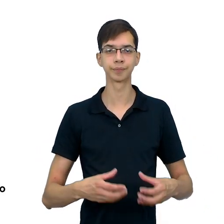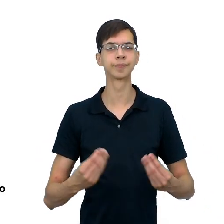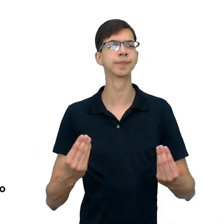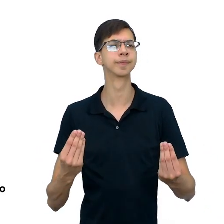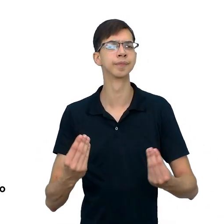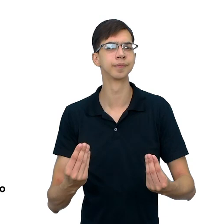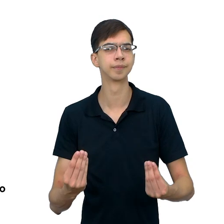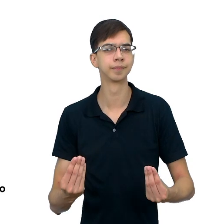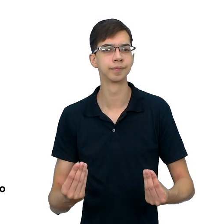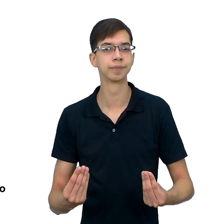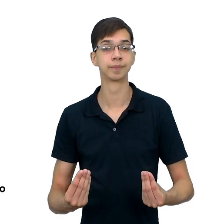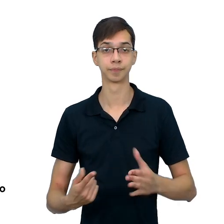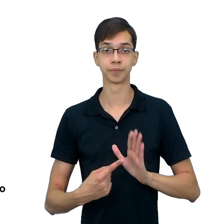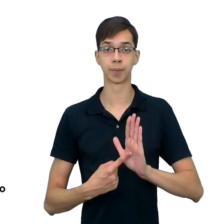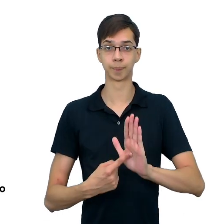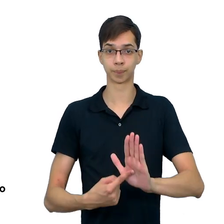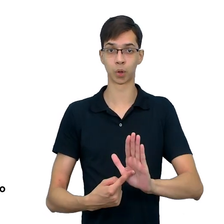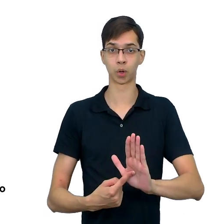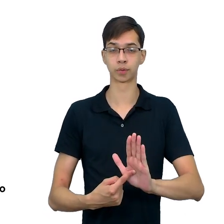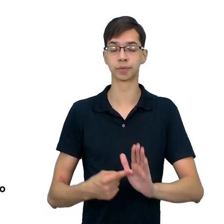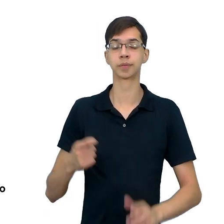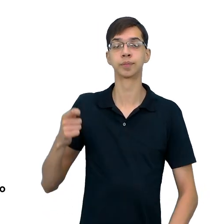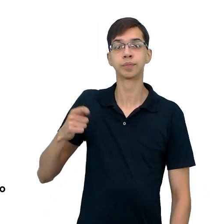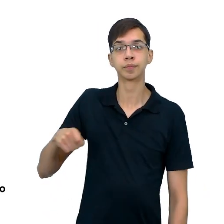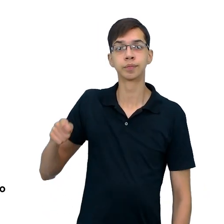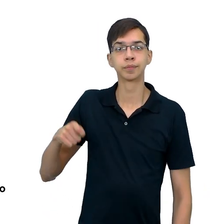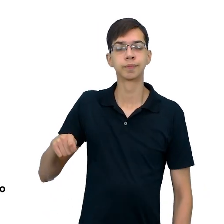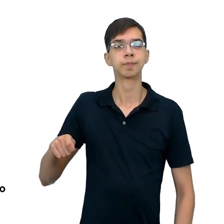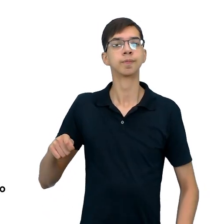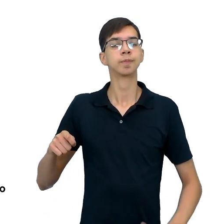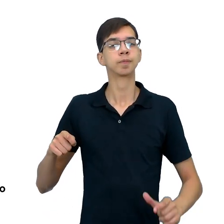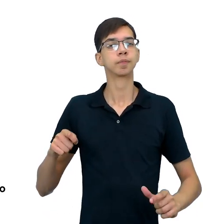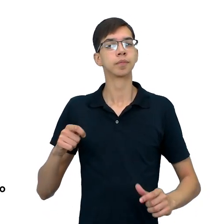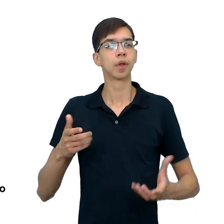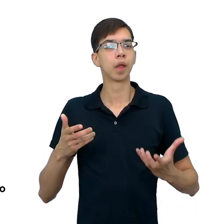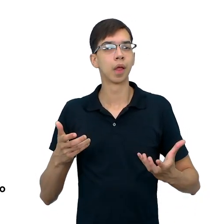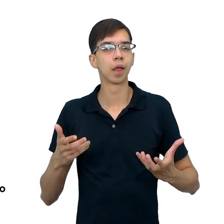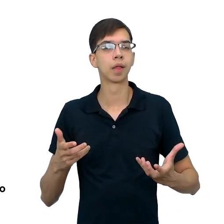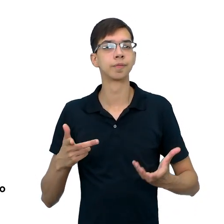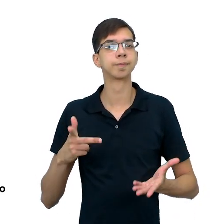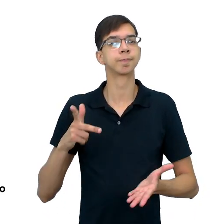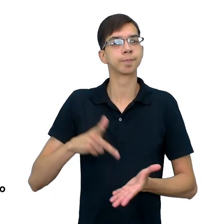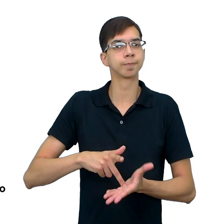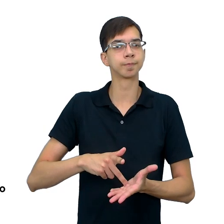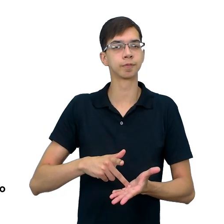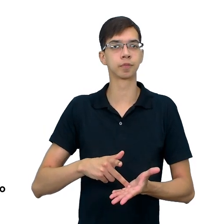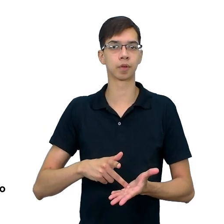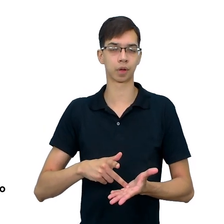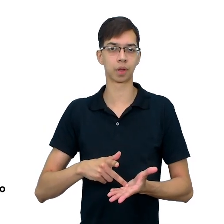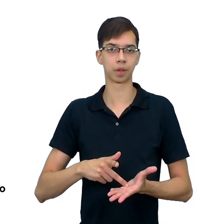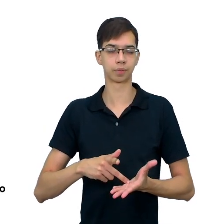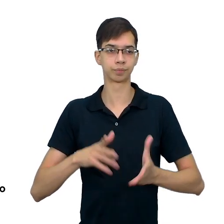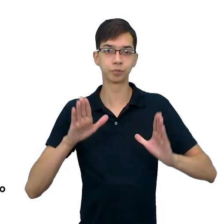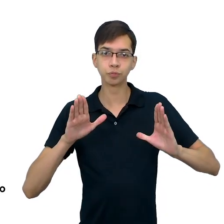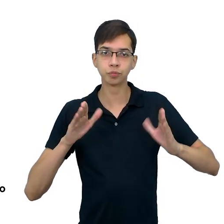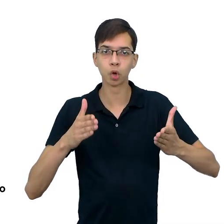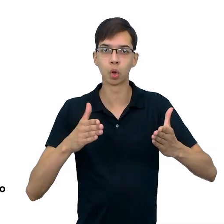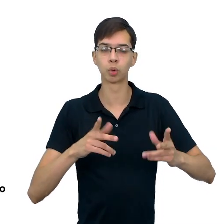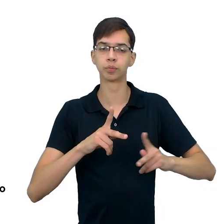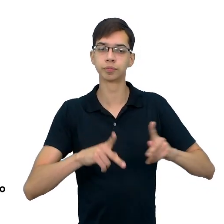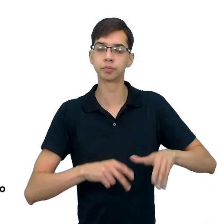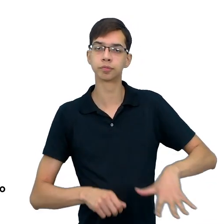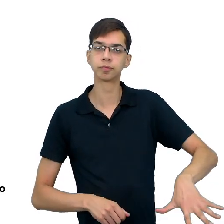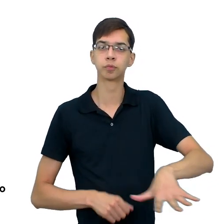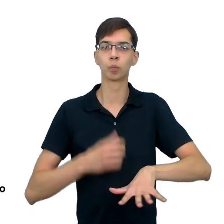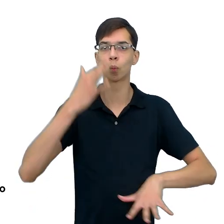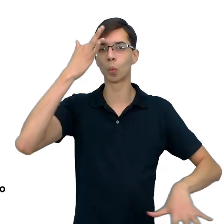manifestar aí uma atitude, né, do autor, que pretende aí obter uma adesão do seu público-alvo, né? Aquela questão,